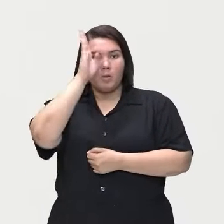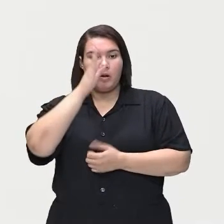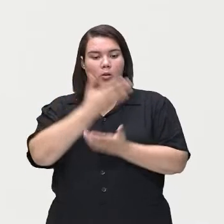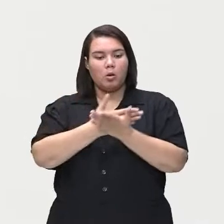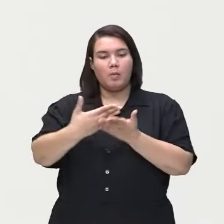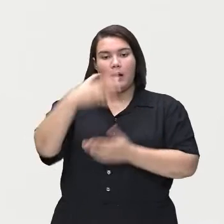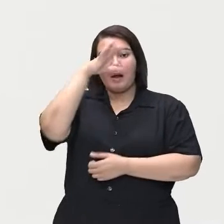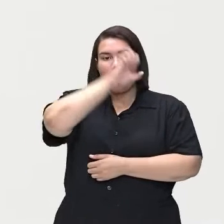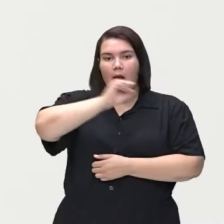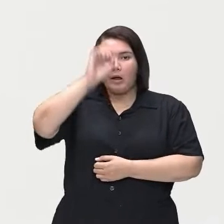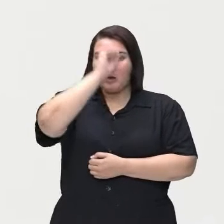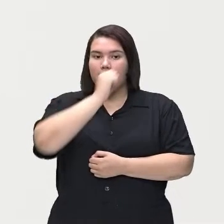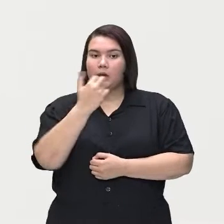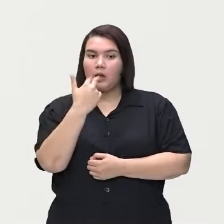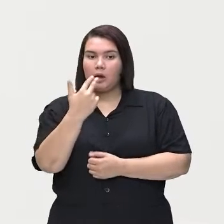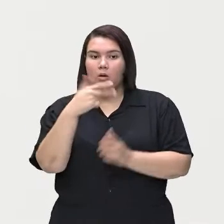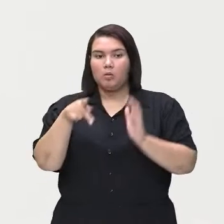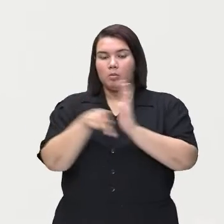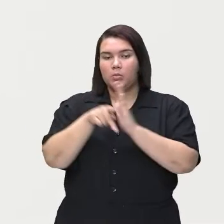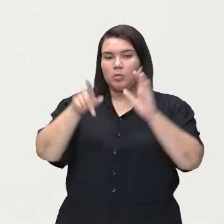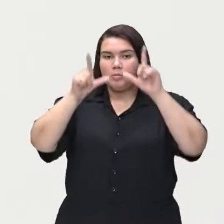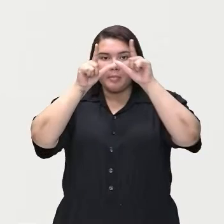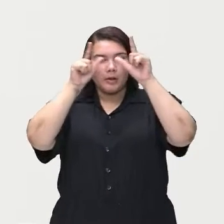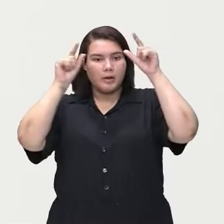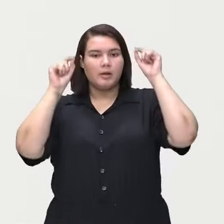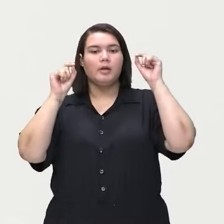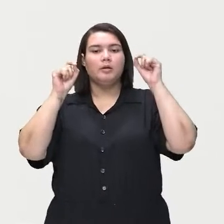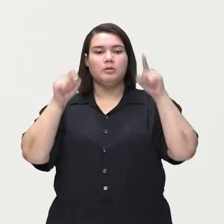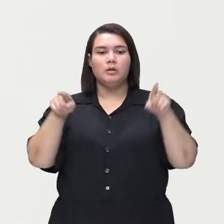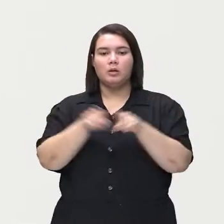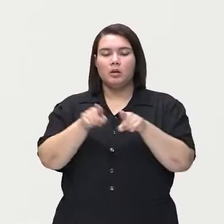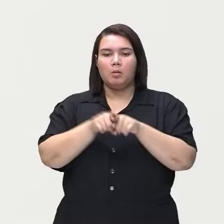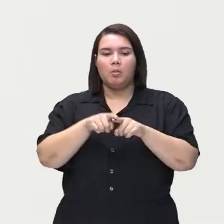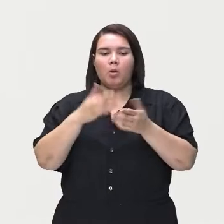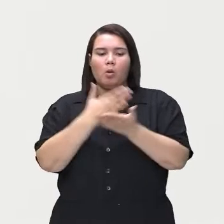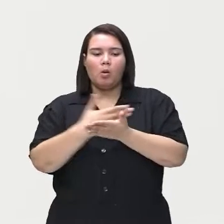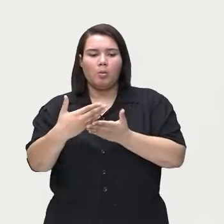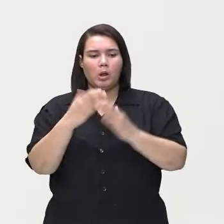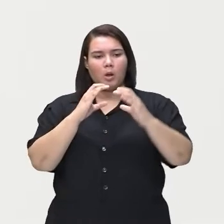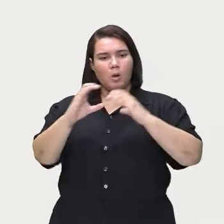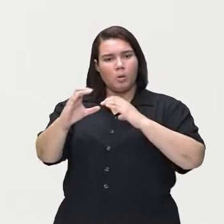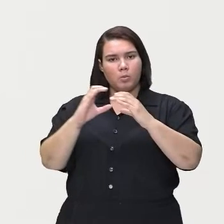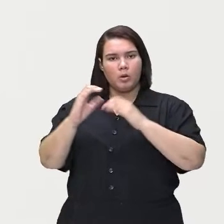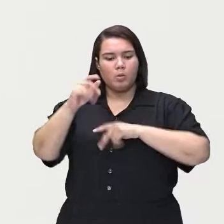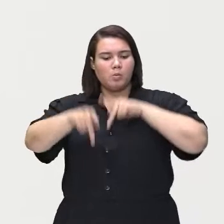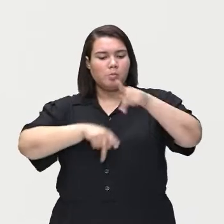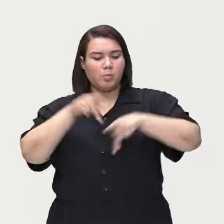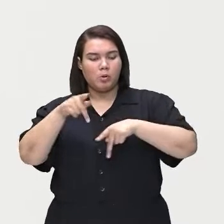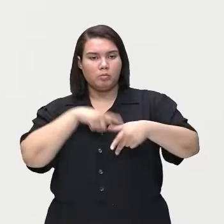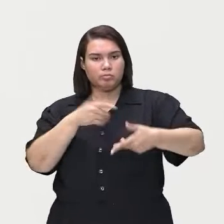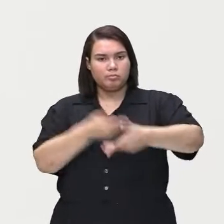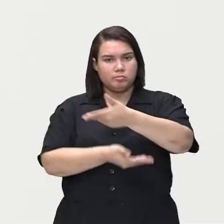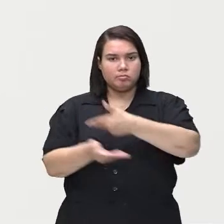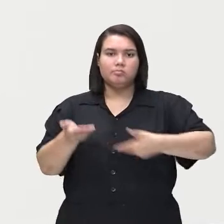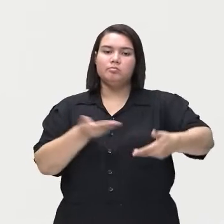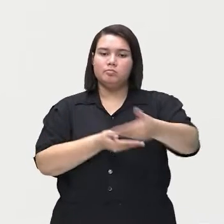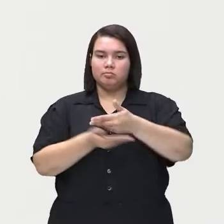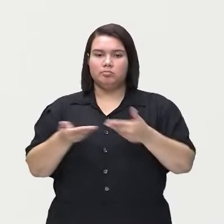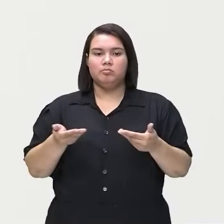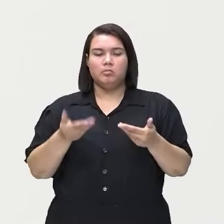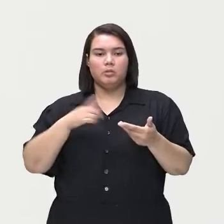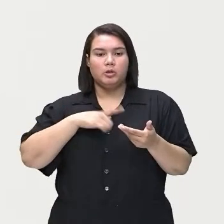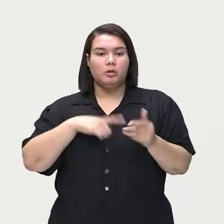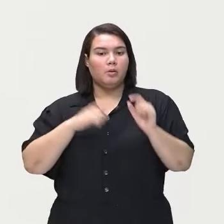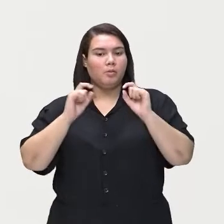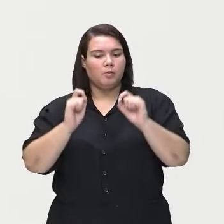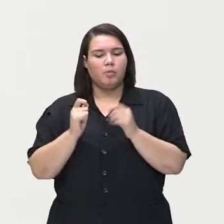grega, certo? E passaram também a se comunicar com os gregos, assimilando,